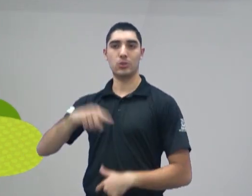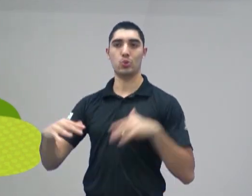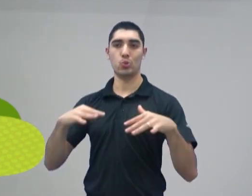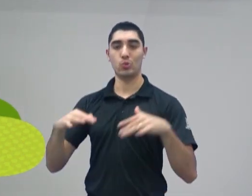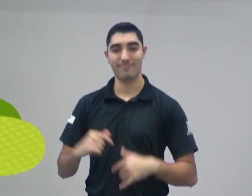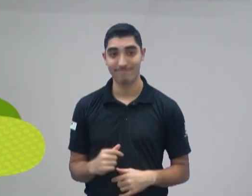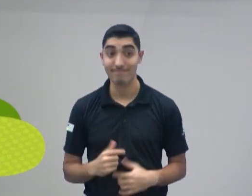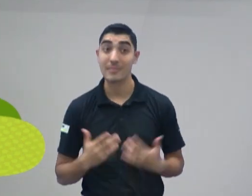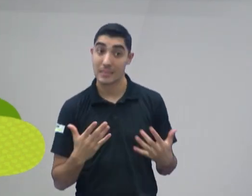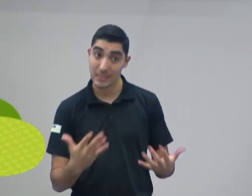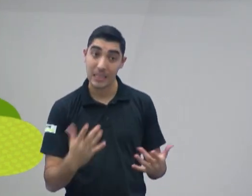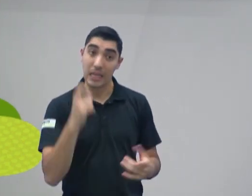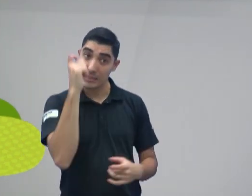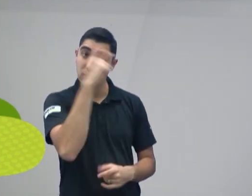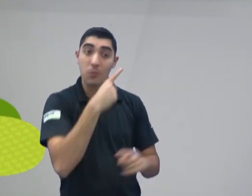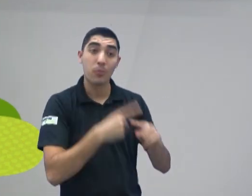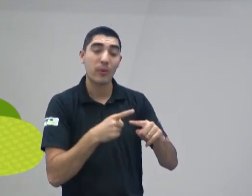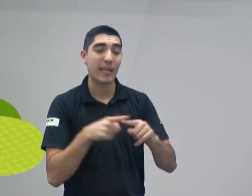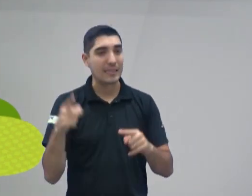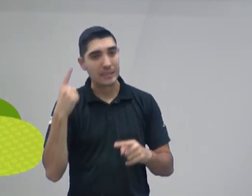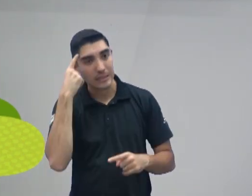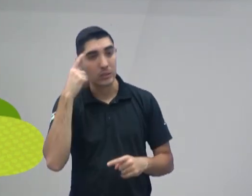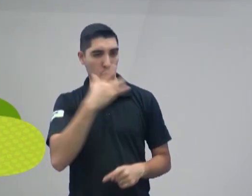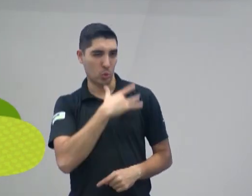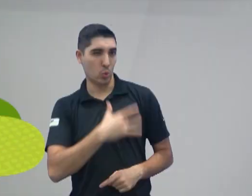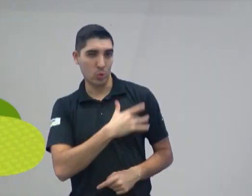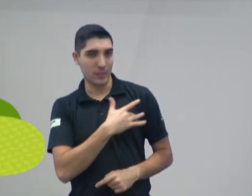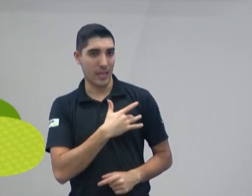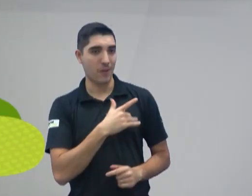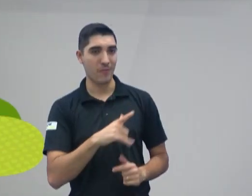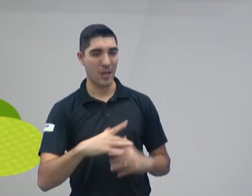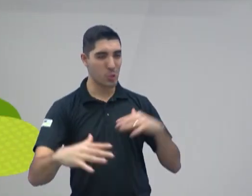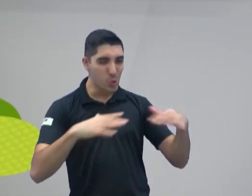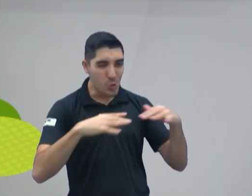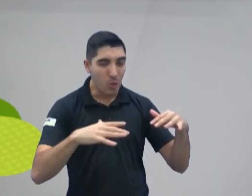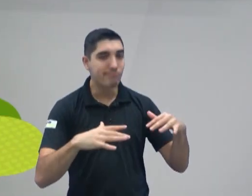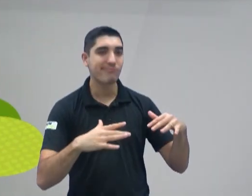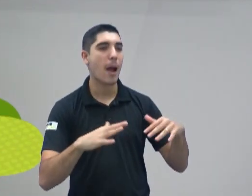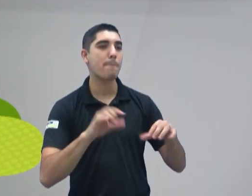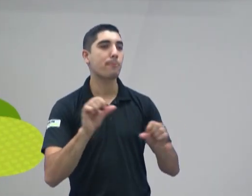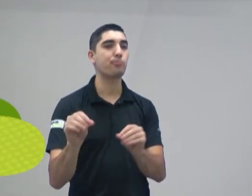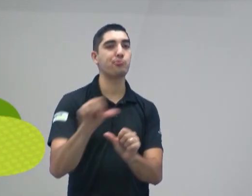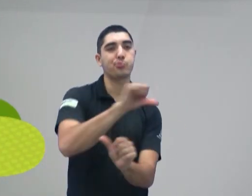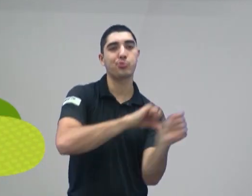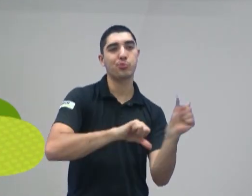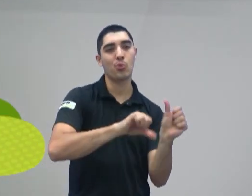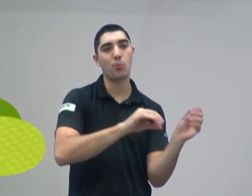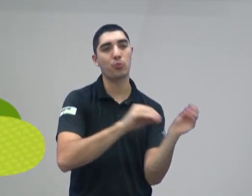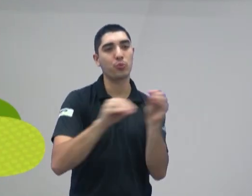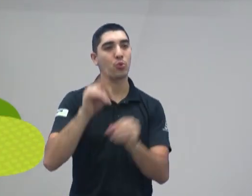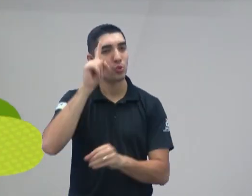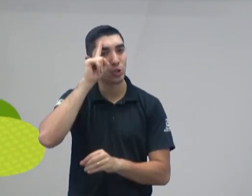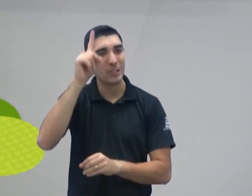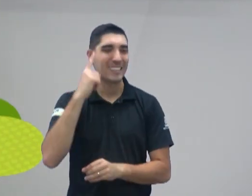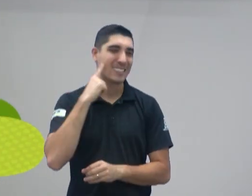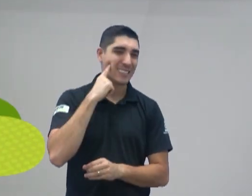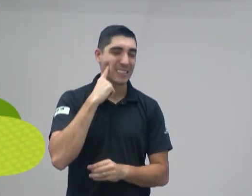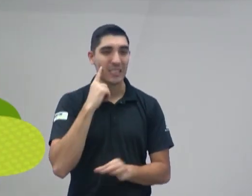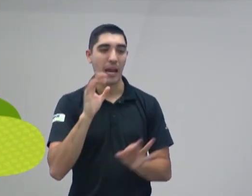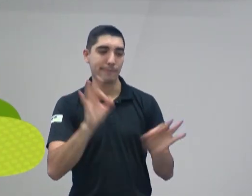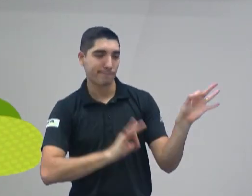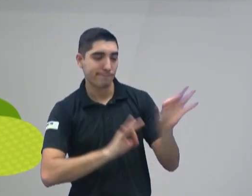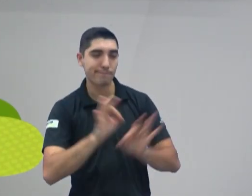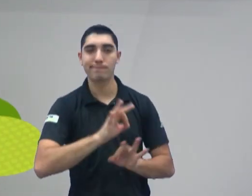no planejamento, né, Vieira? Ia ter um jogo antes, não teve, ainda não tem essa data para o jogo contra o Mogi. O Cruzeiro já teve que se